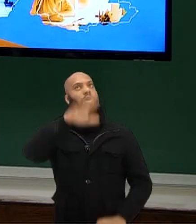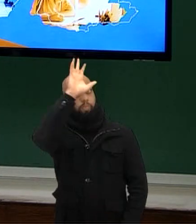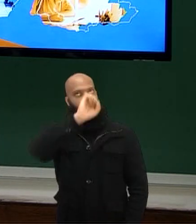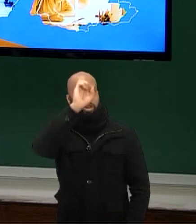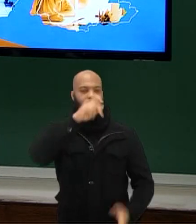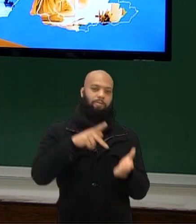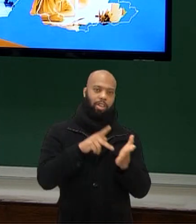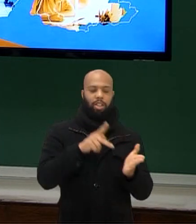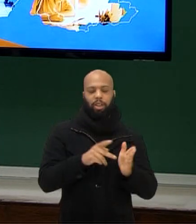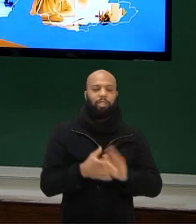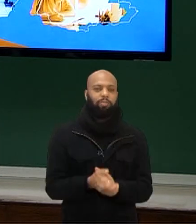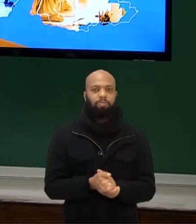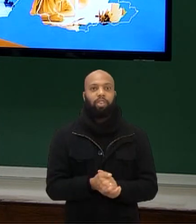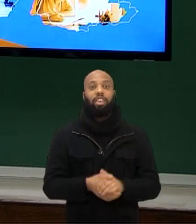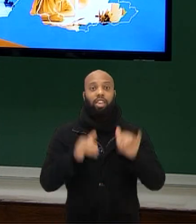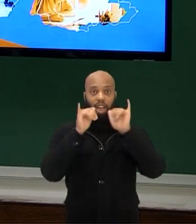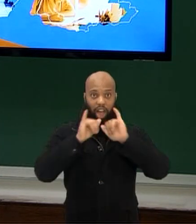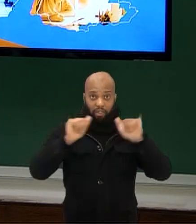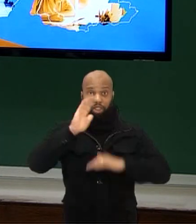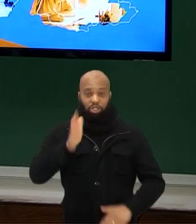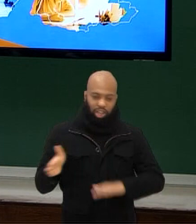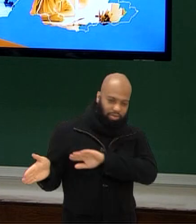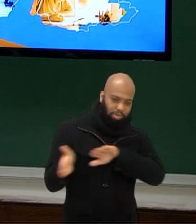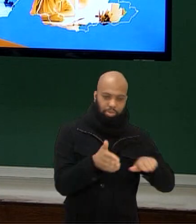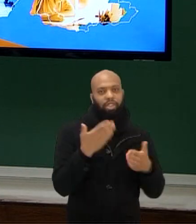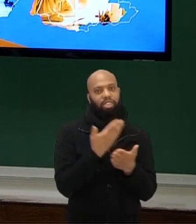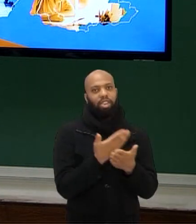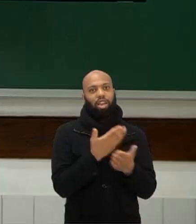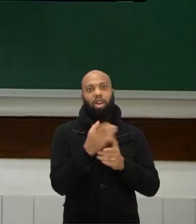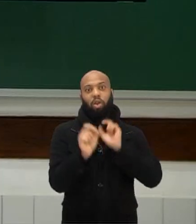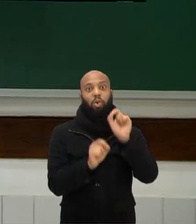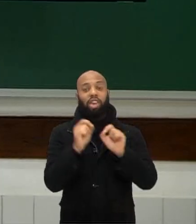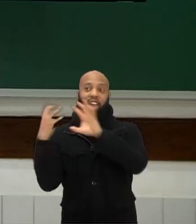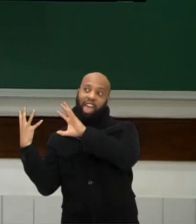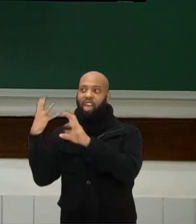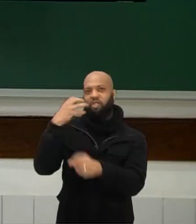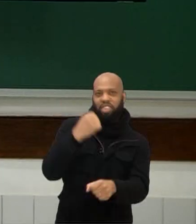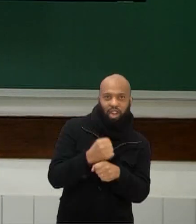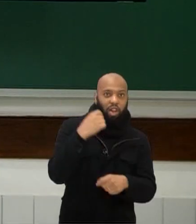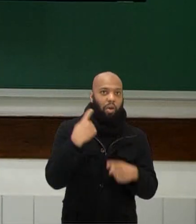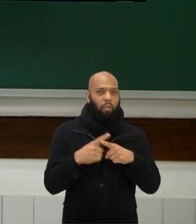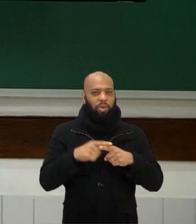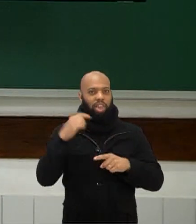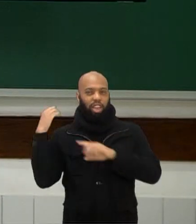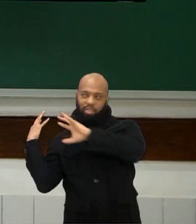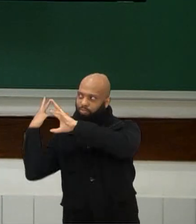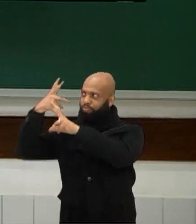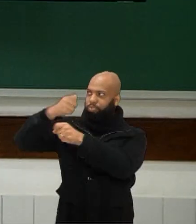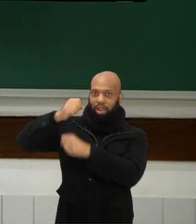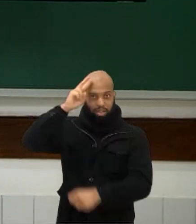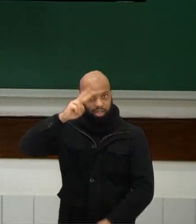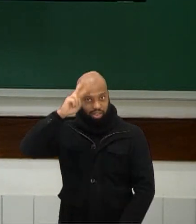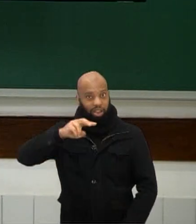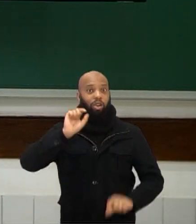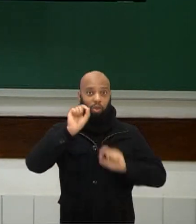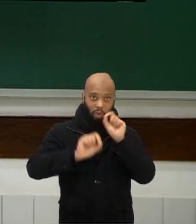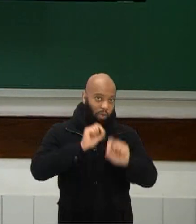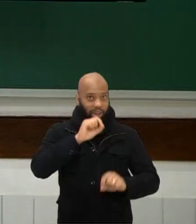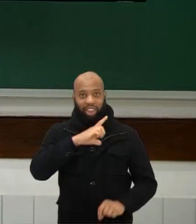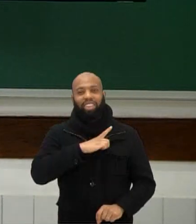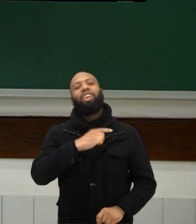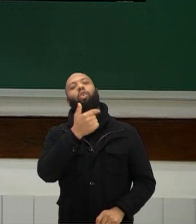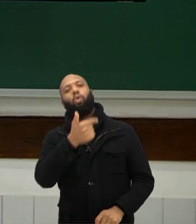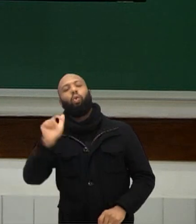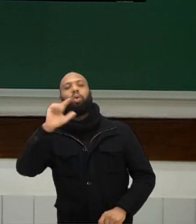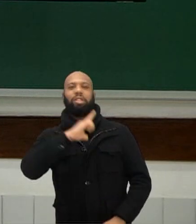as aulas, ok? Recado dado, vamos para a nossa aula de revisão. Lembram que a gente está fazendo algumas aulas de revisão? Então hoje a gente tem